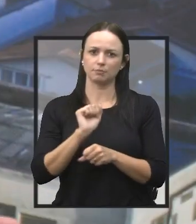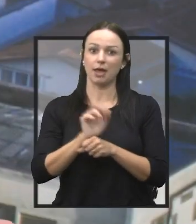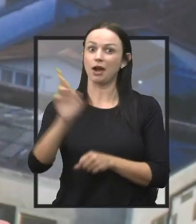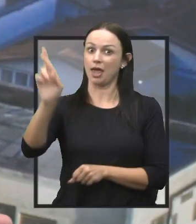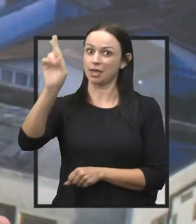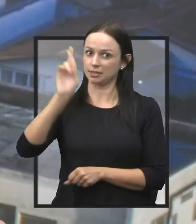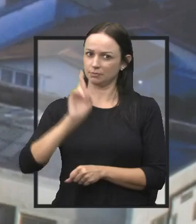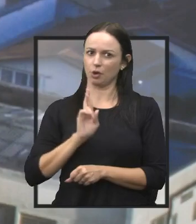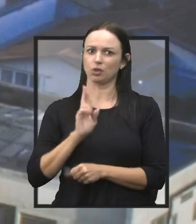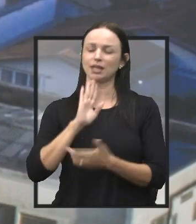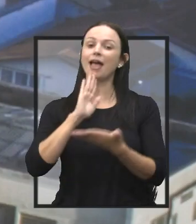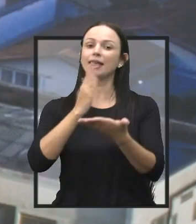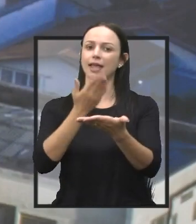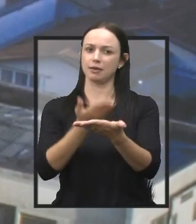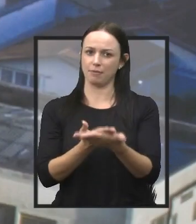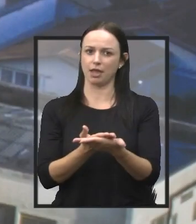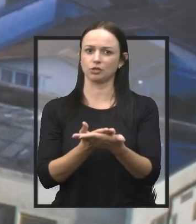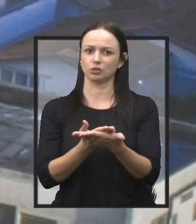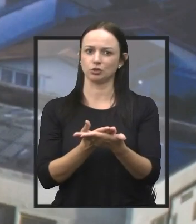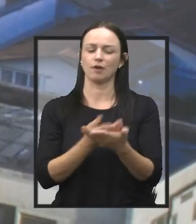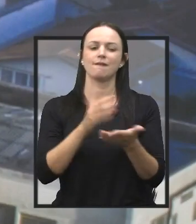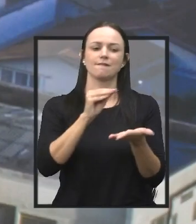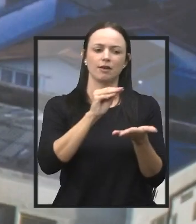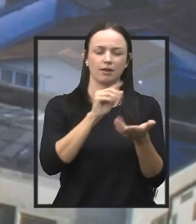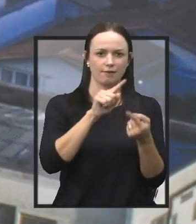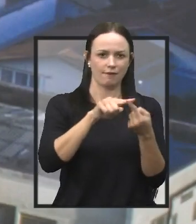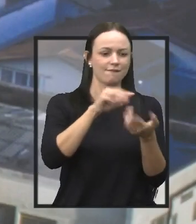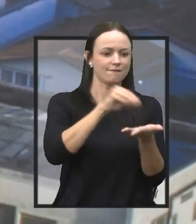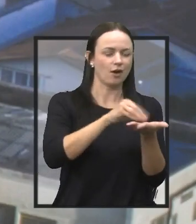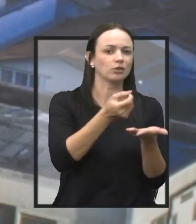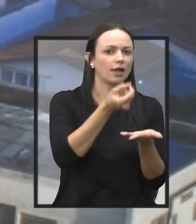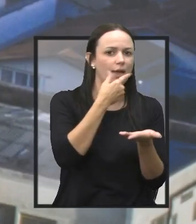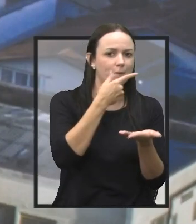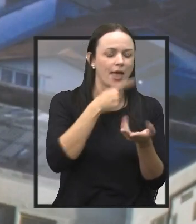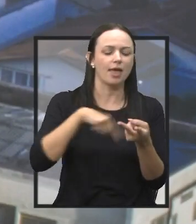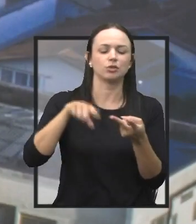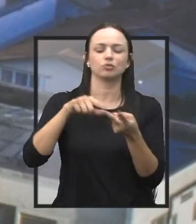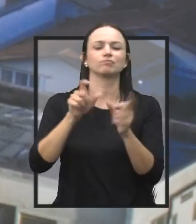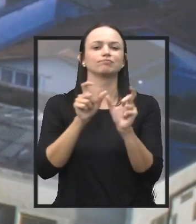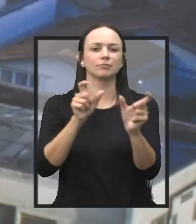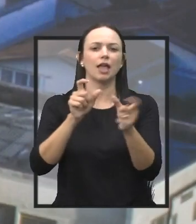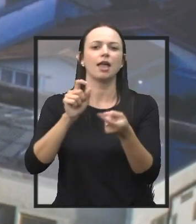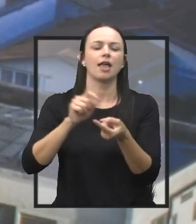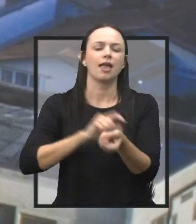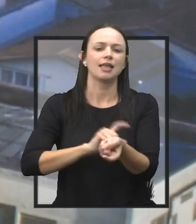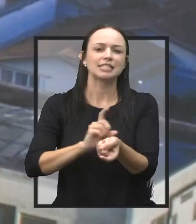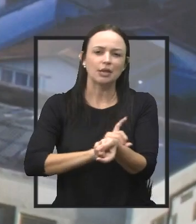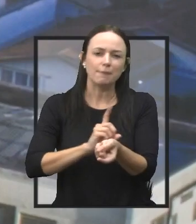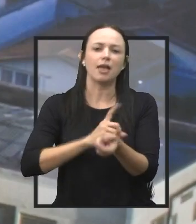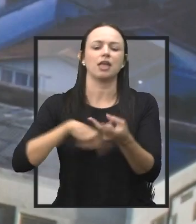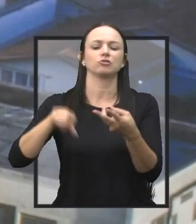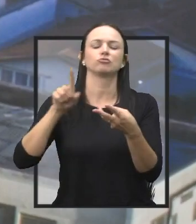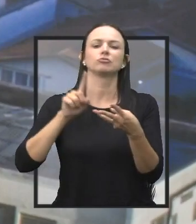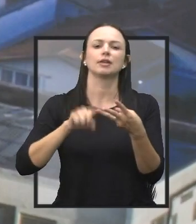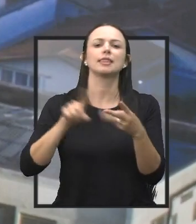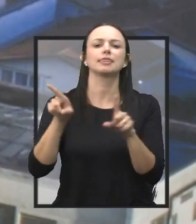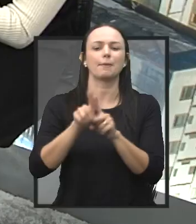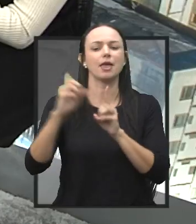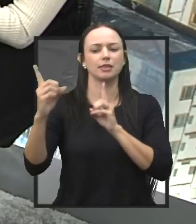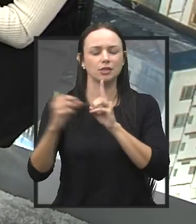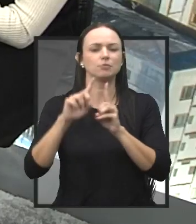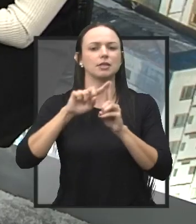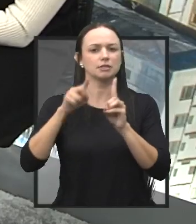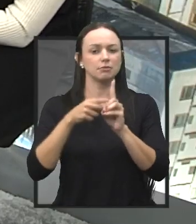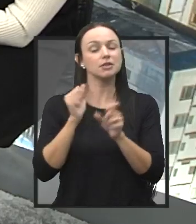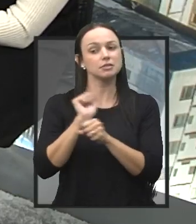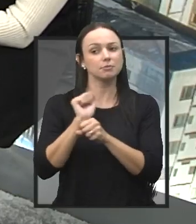dos requerimentos que estão tanto da falta de medicamento, tanto da normalização das fitinhas de glicemia e dos atendimentos às gestantes.